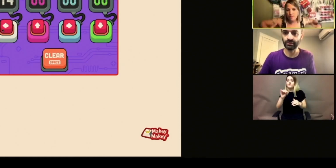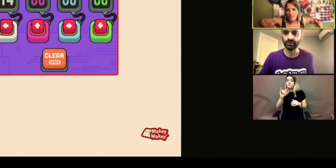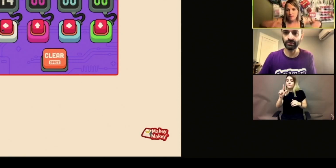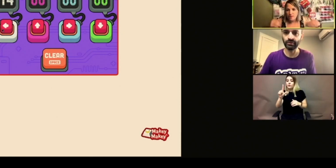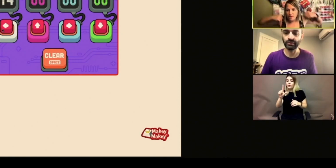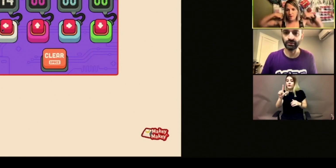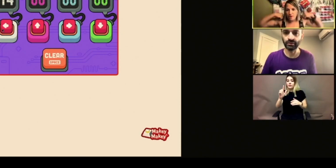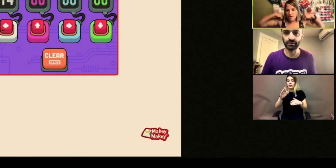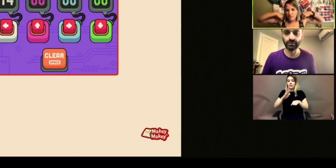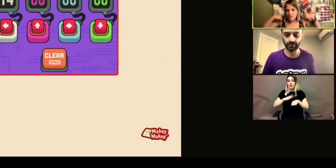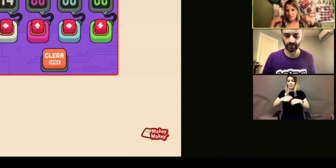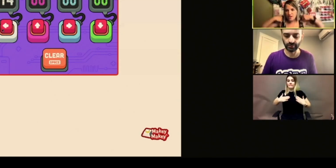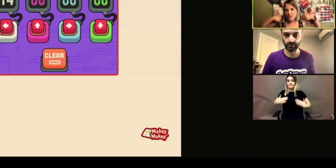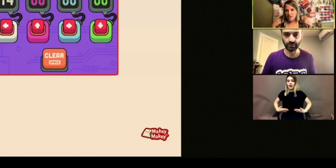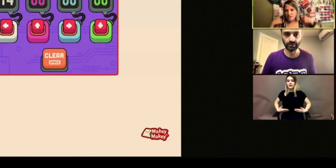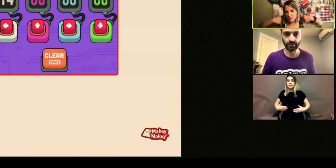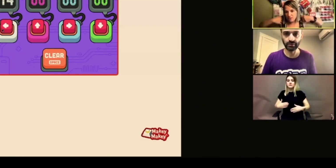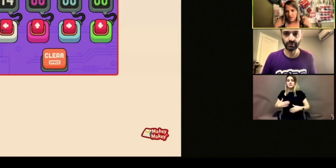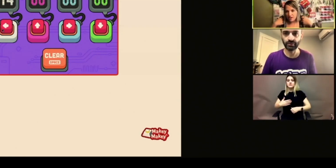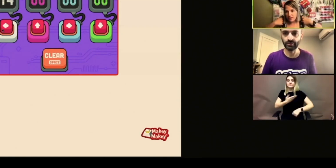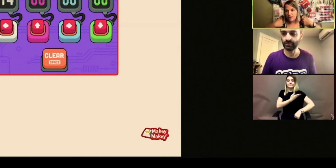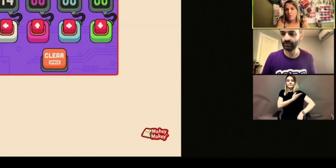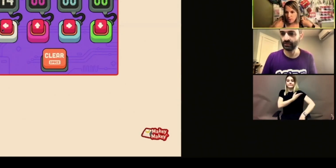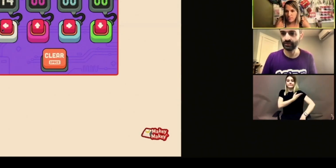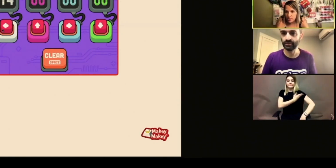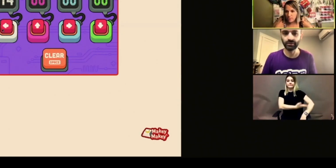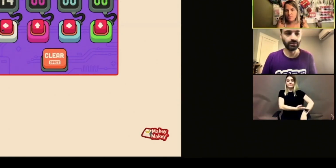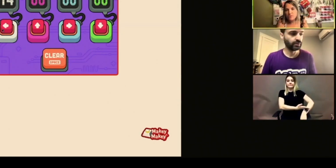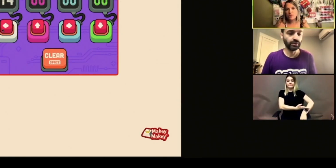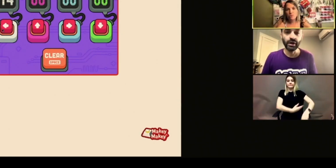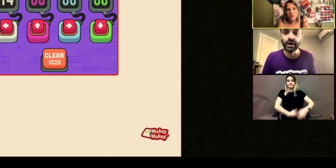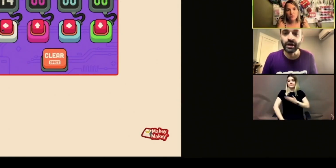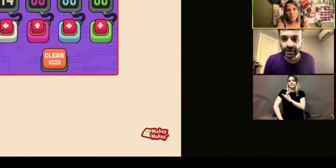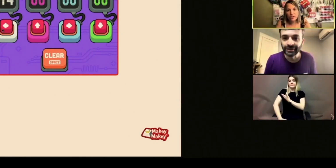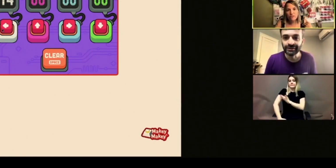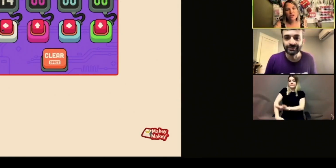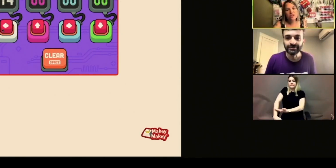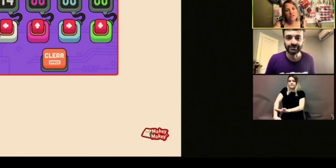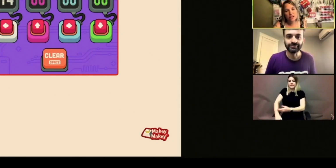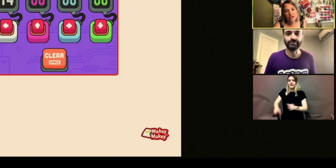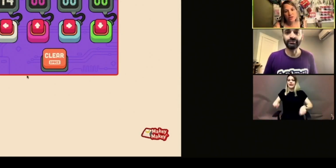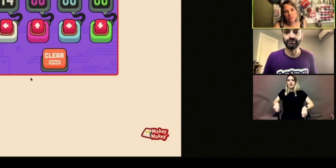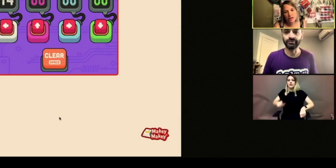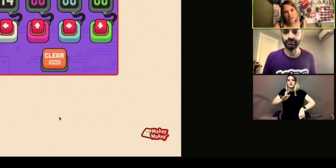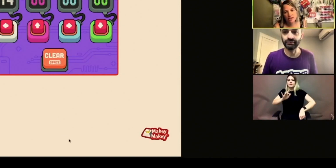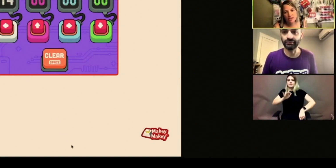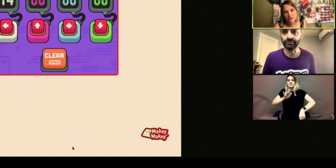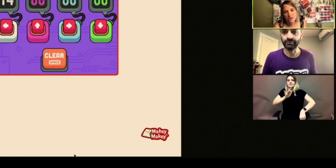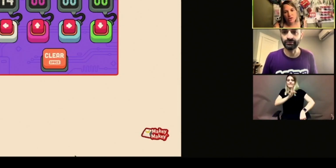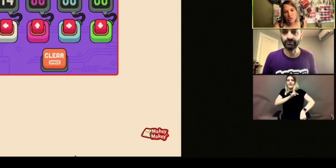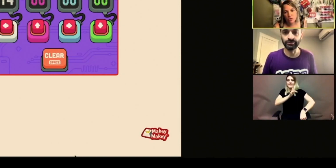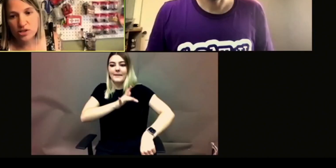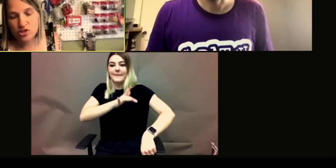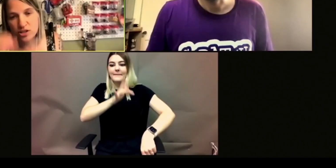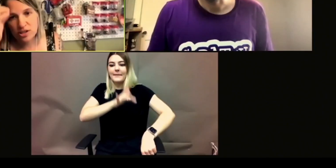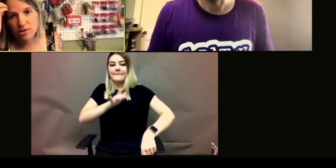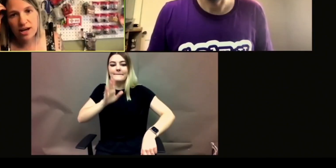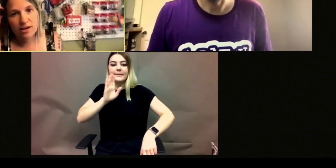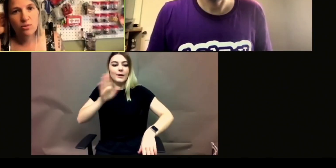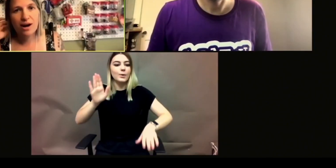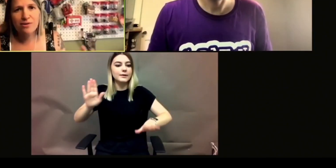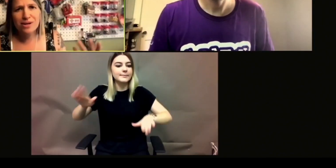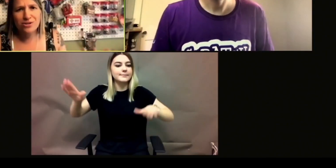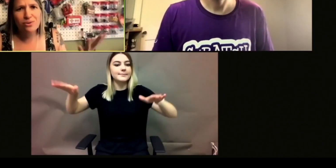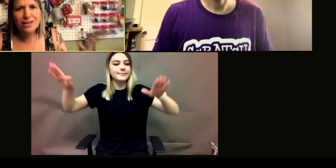passarinho, com o papel alumínio no seu corpo para que eles pudessem movimentar o braço